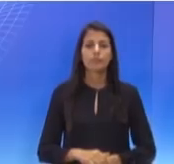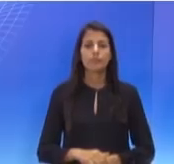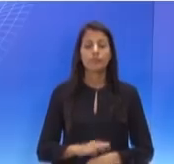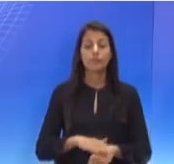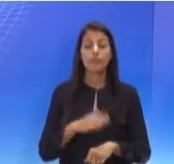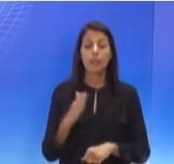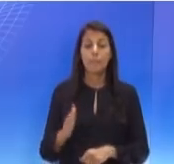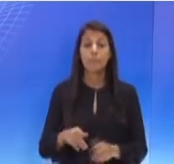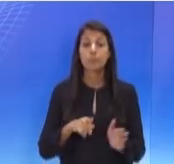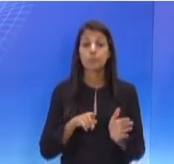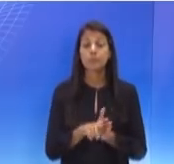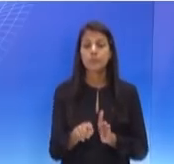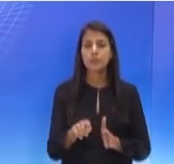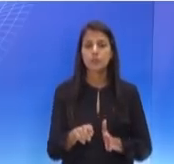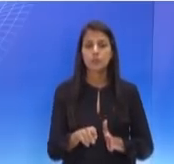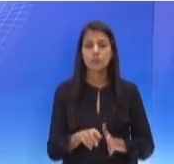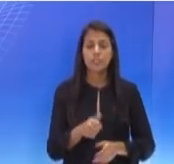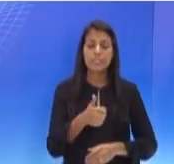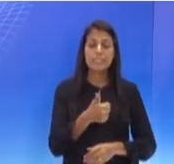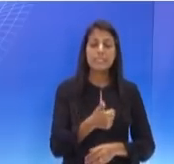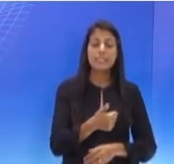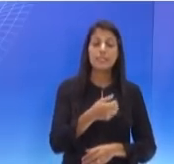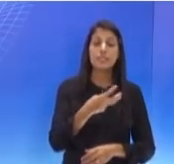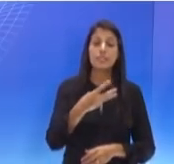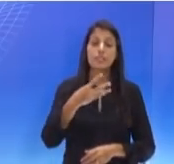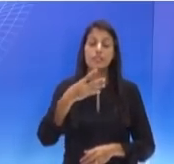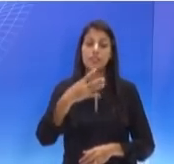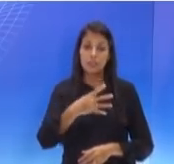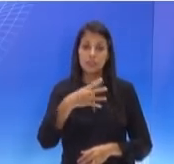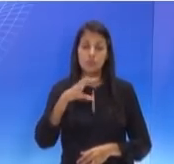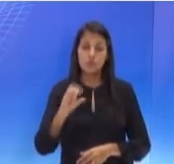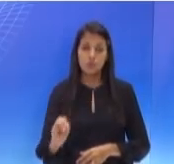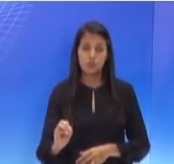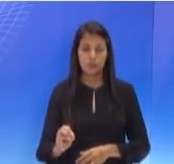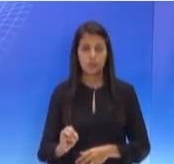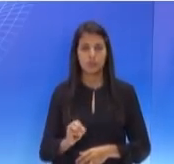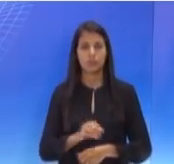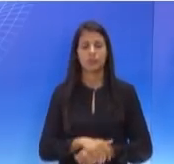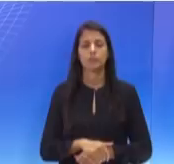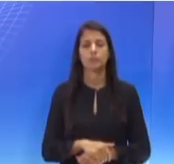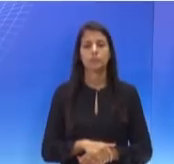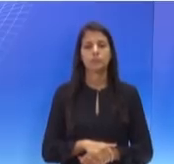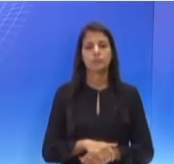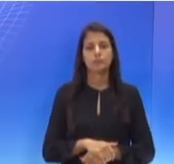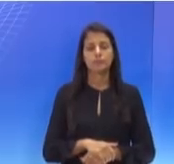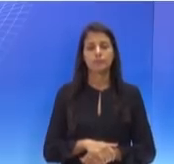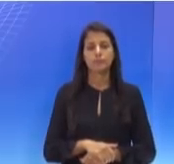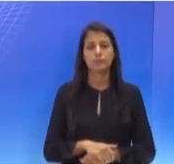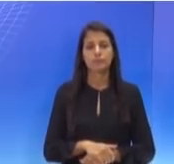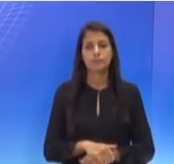questão. Questão 140. Essa aqui é um pouquinho mais